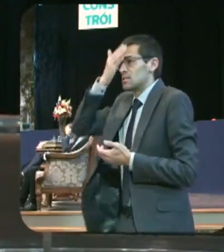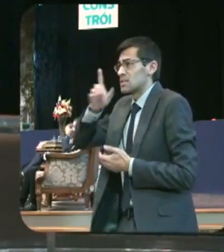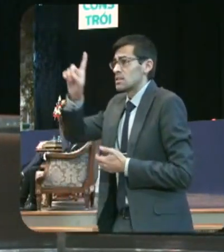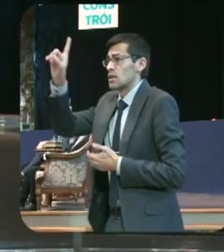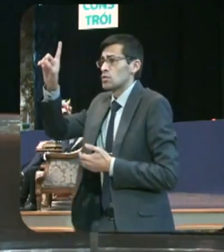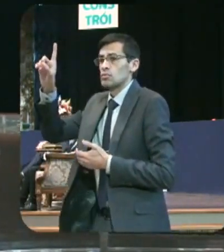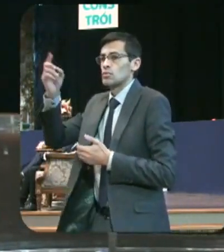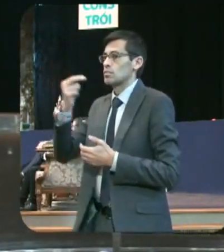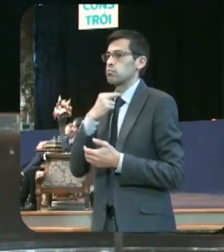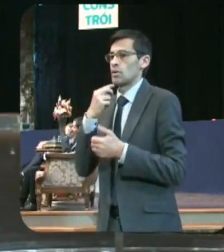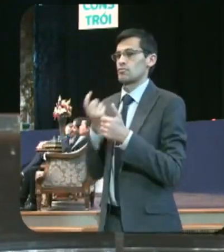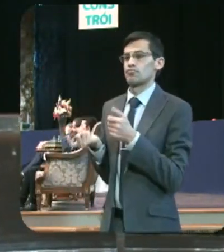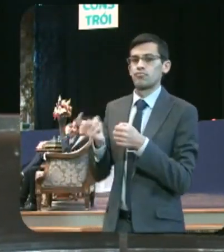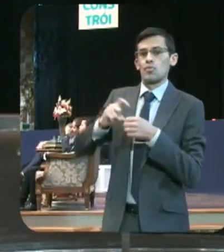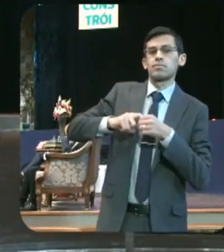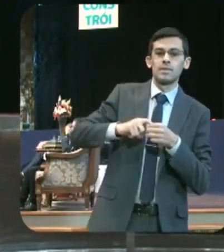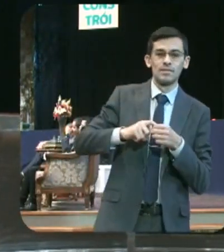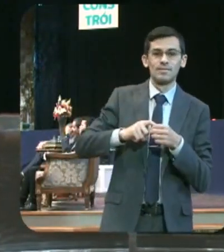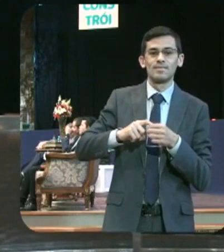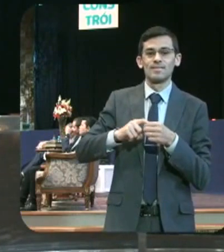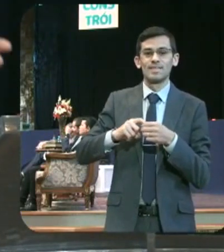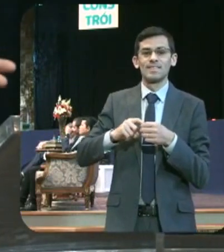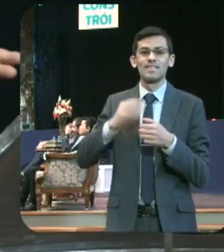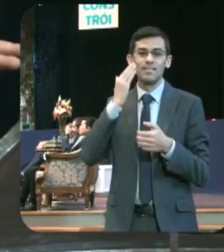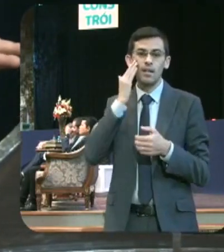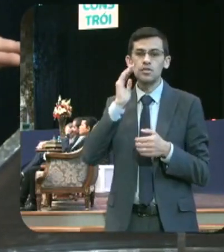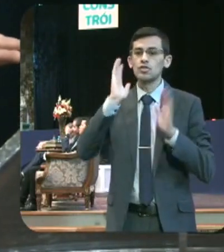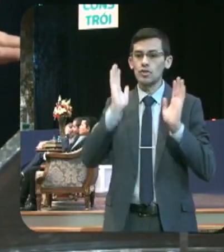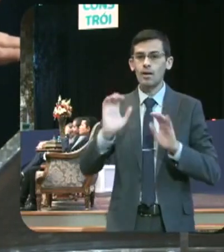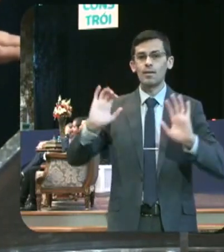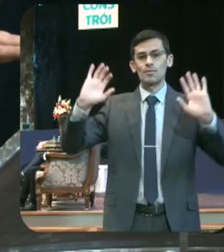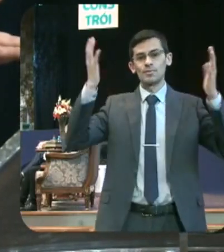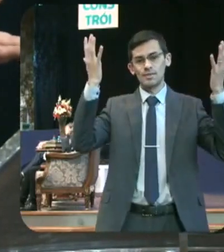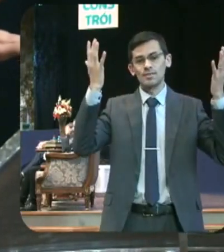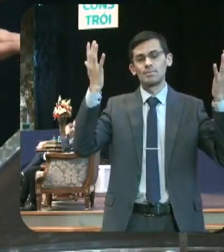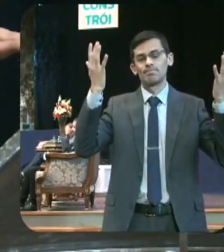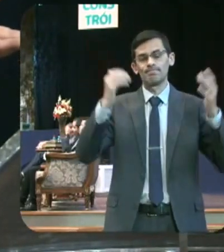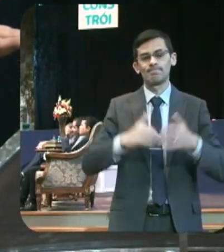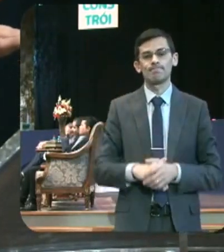dá para voltar atrás, já aconteceu.